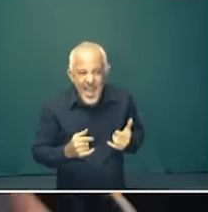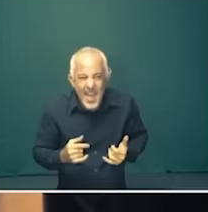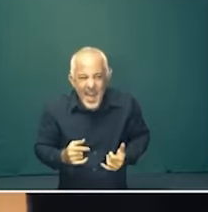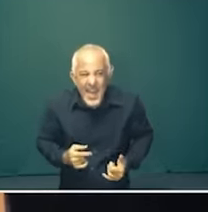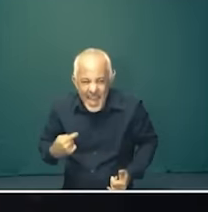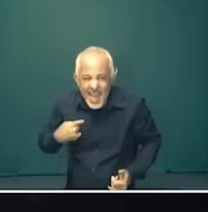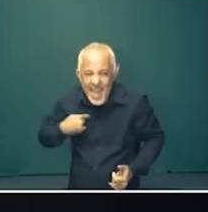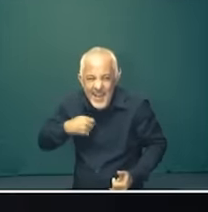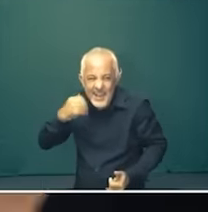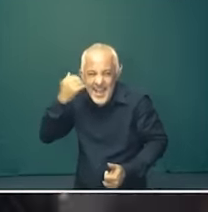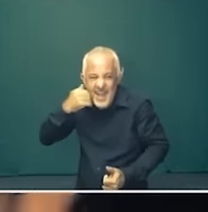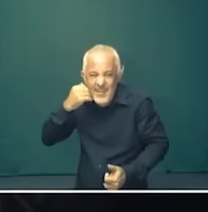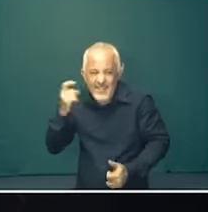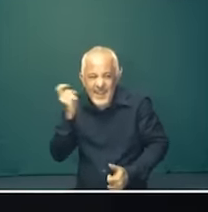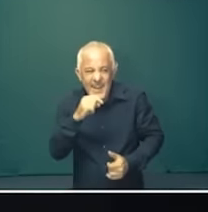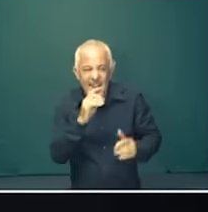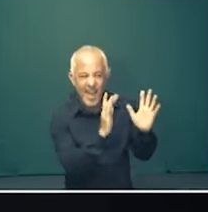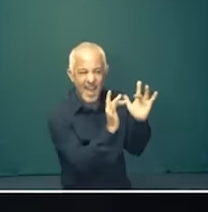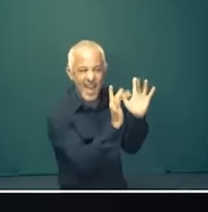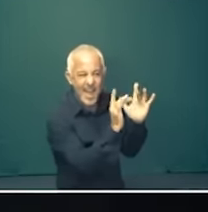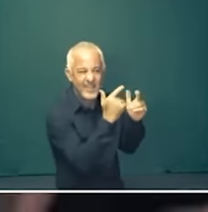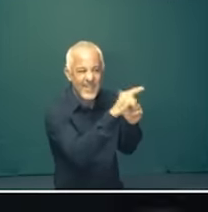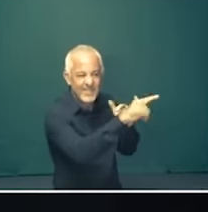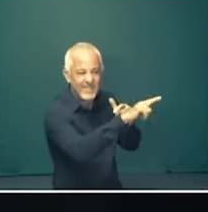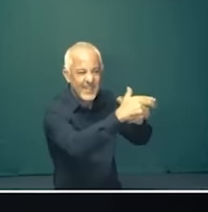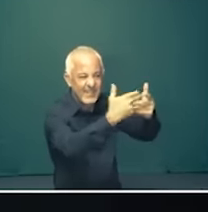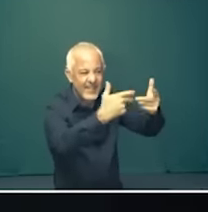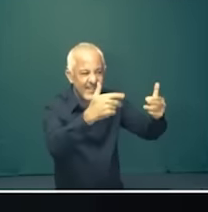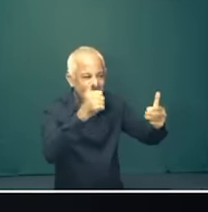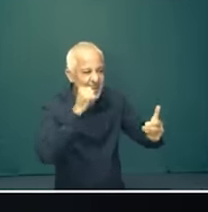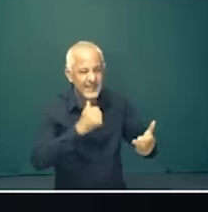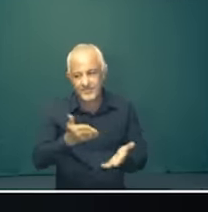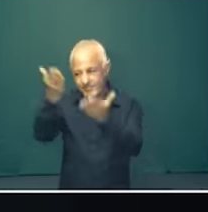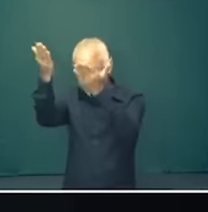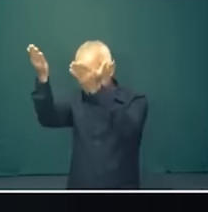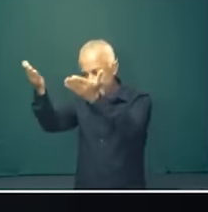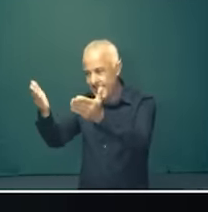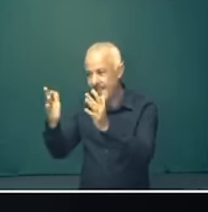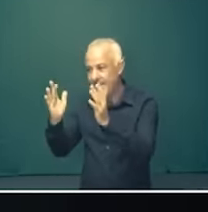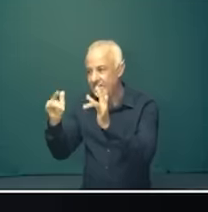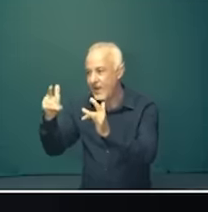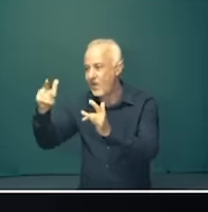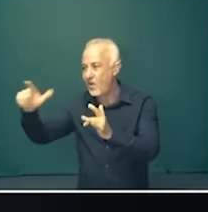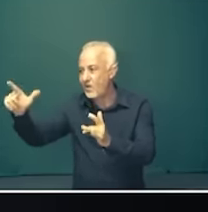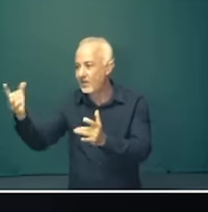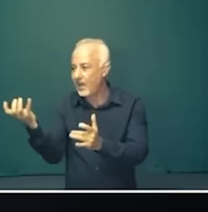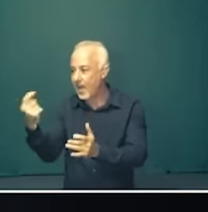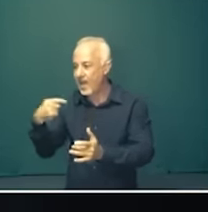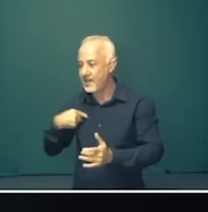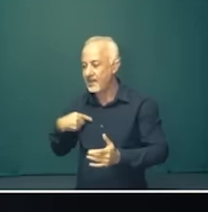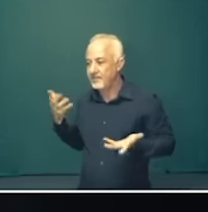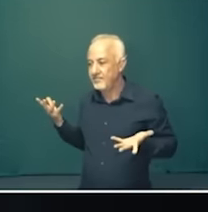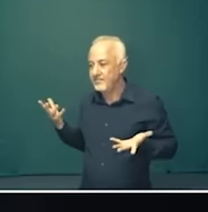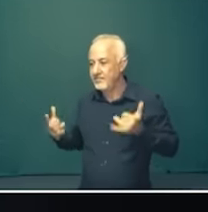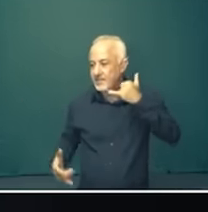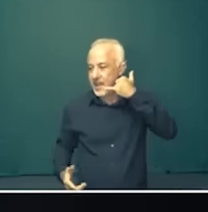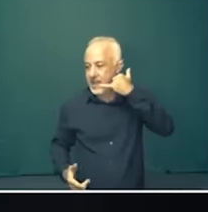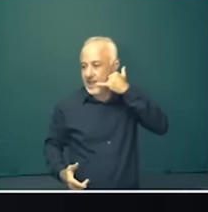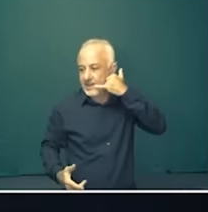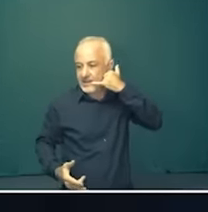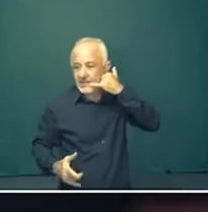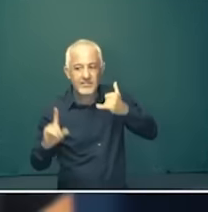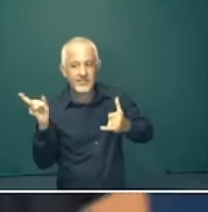eu sou bandido, mentiroso e mulher? Olha pra você, tá namorando e me querendo. Tô ligando pra